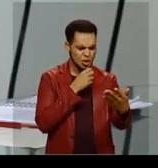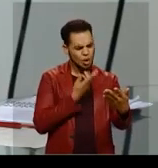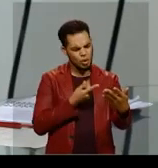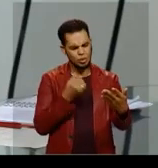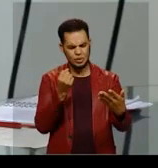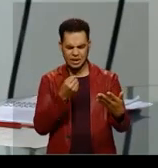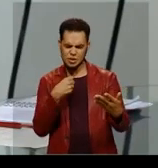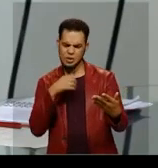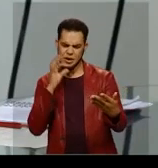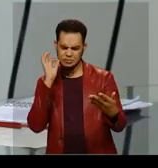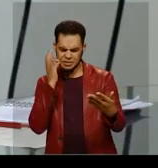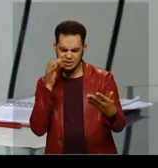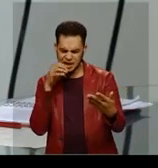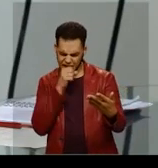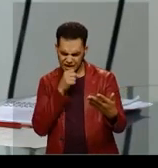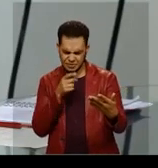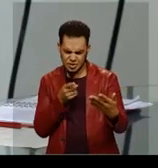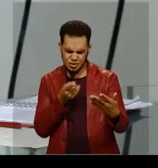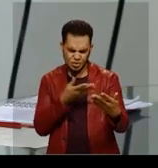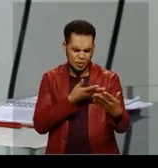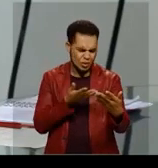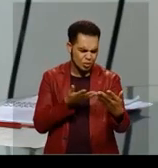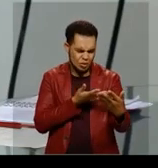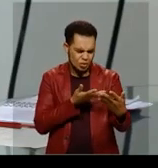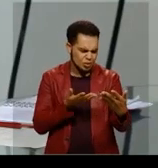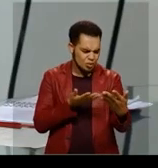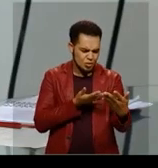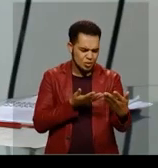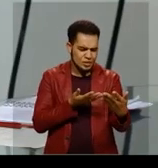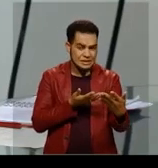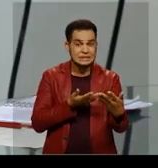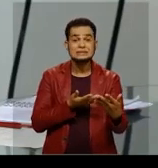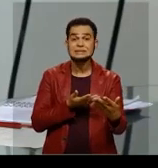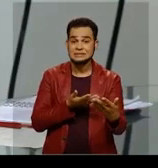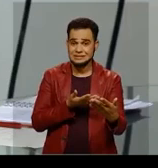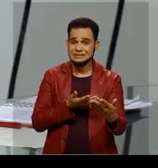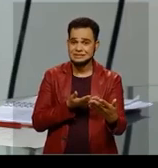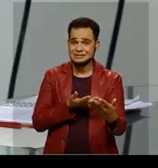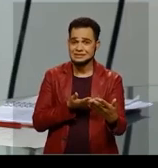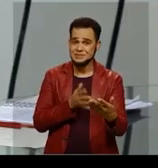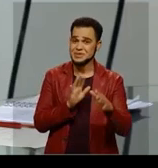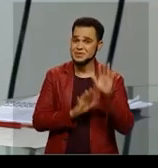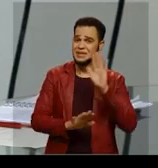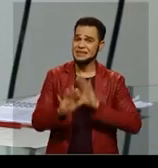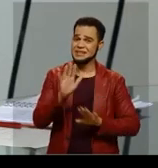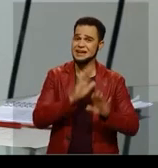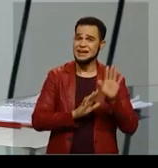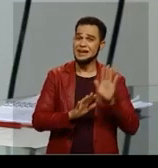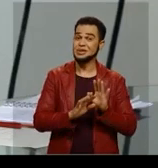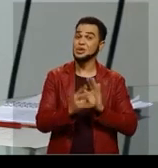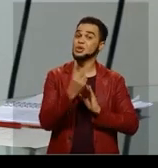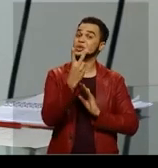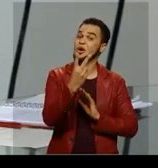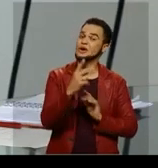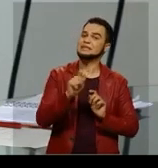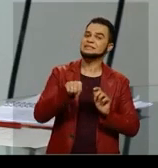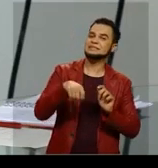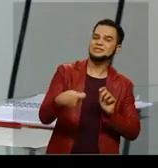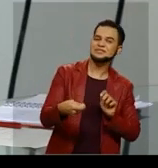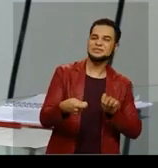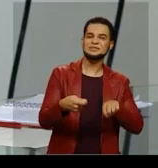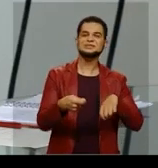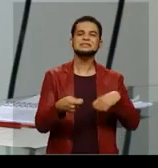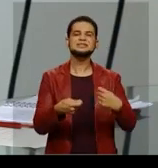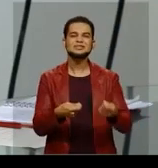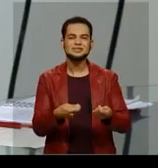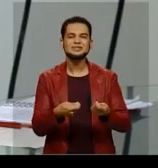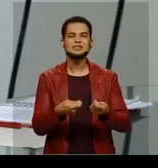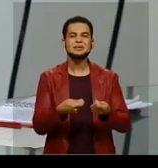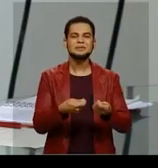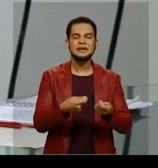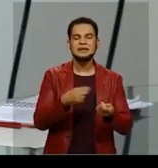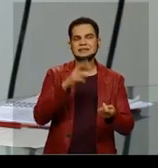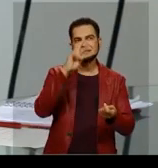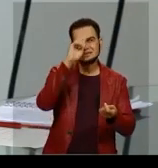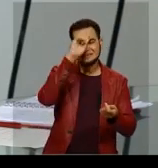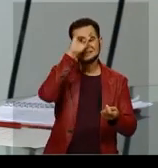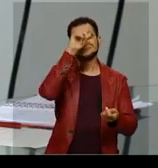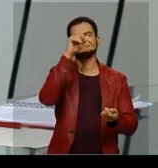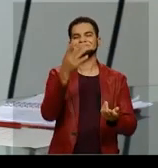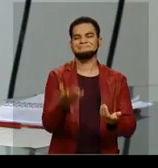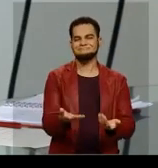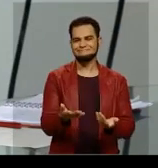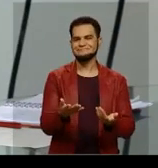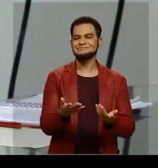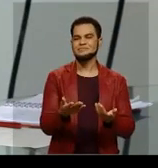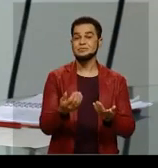das coisas que não pode acontecer é a ambiguidade, é o duplo sentido, é o equívoco, porque a